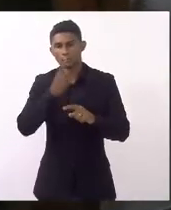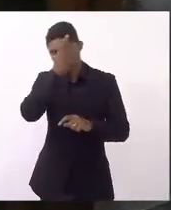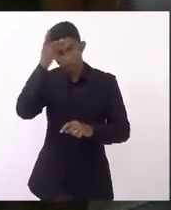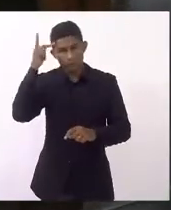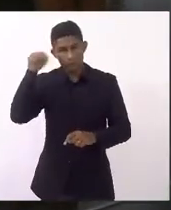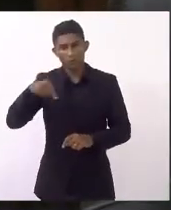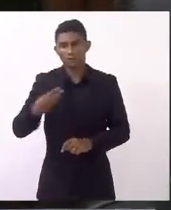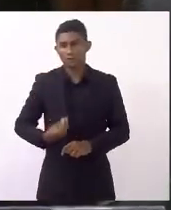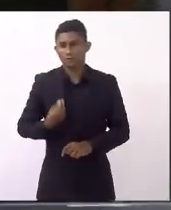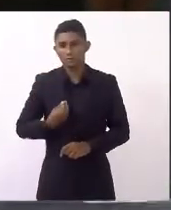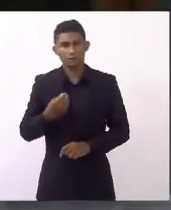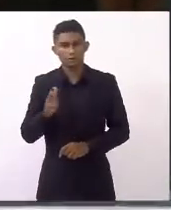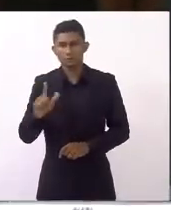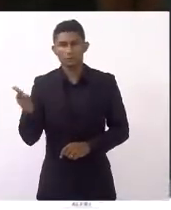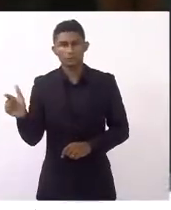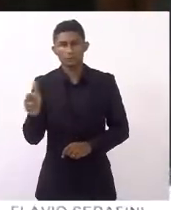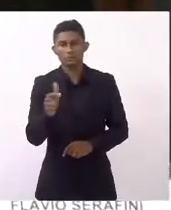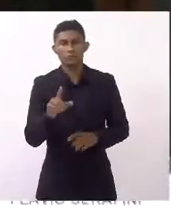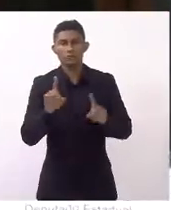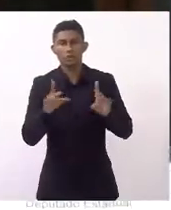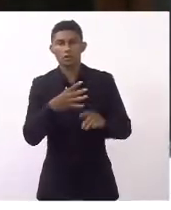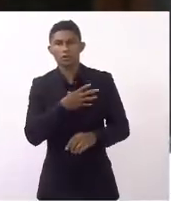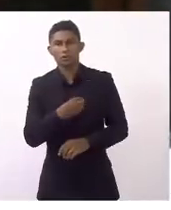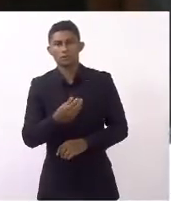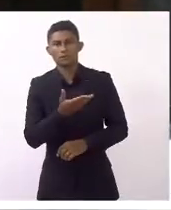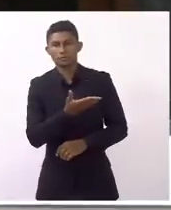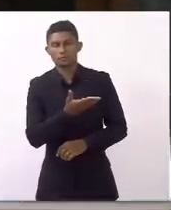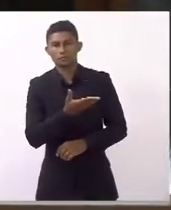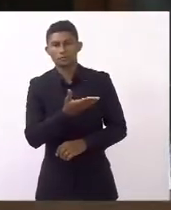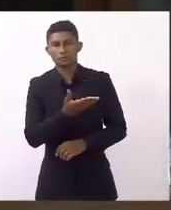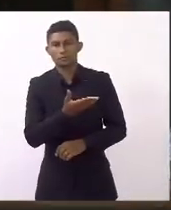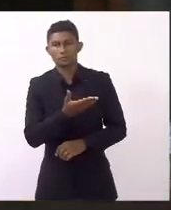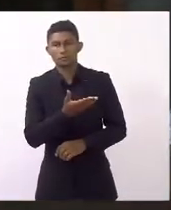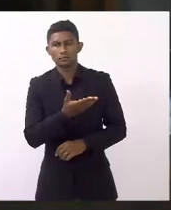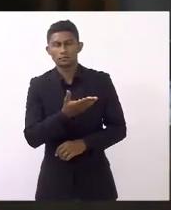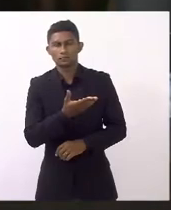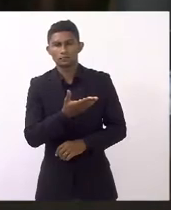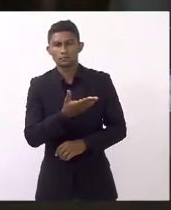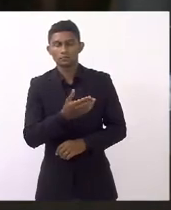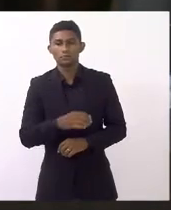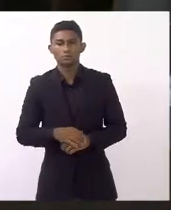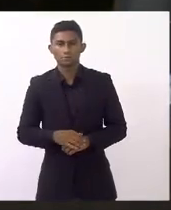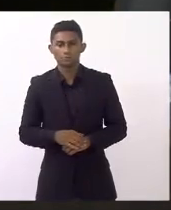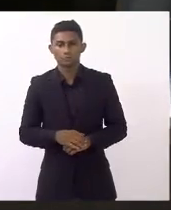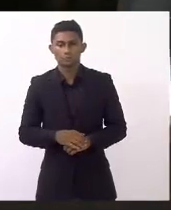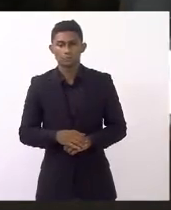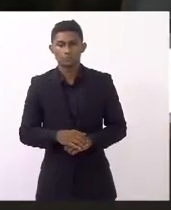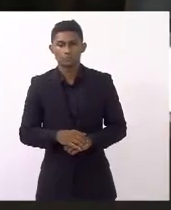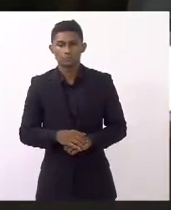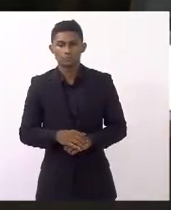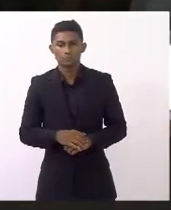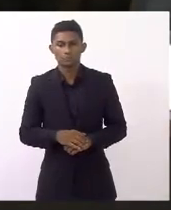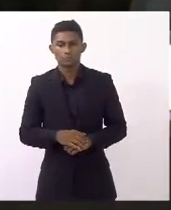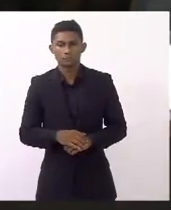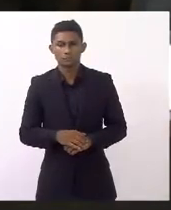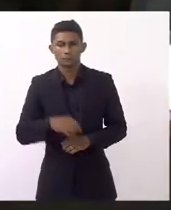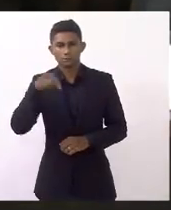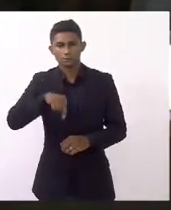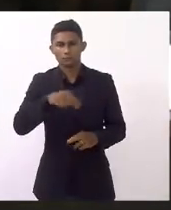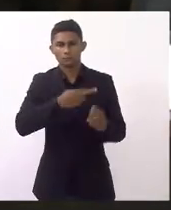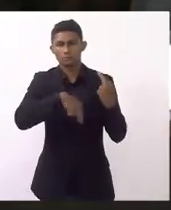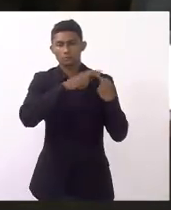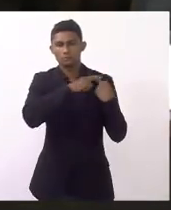presente né meu amigo só o filho que funcionava E deixar me deixou responsável